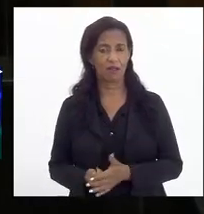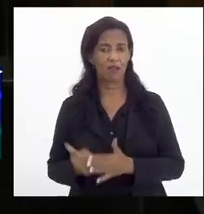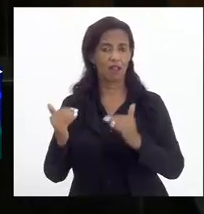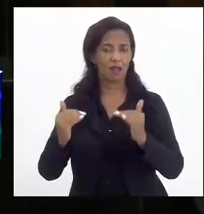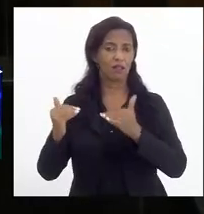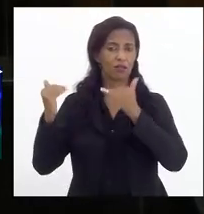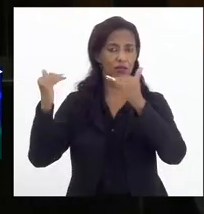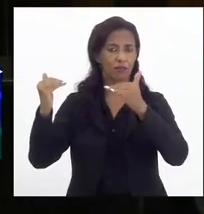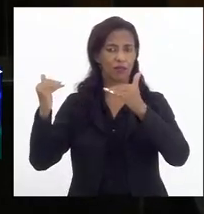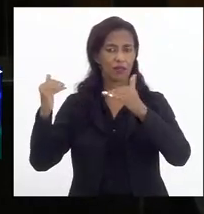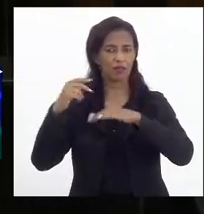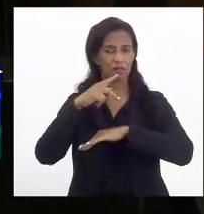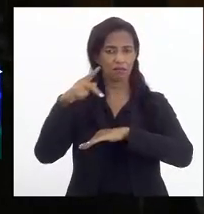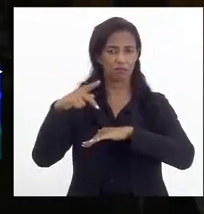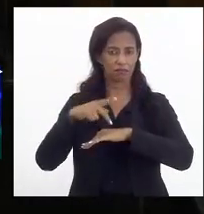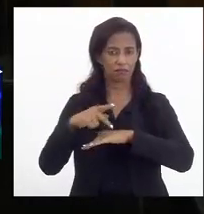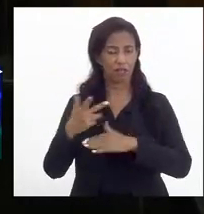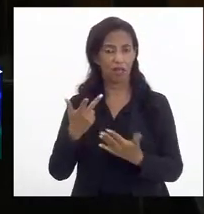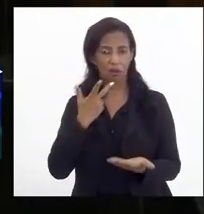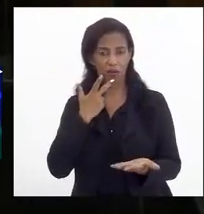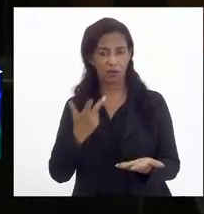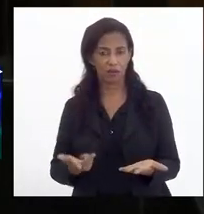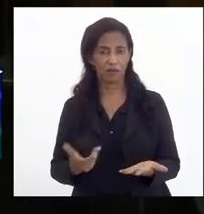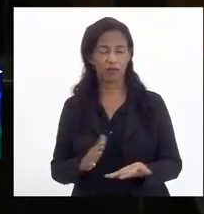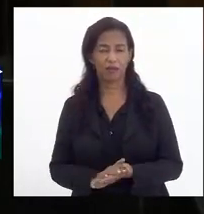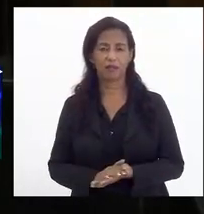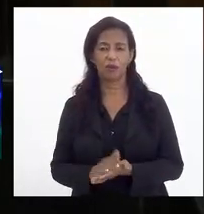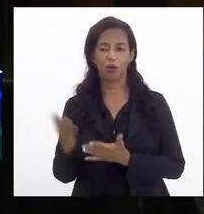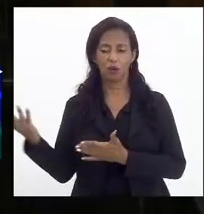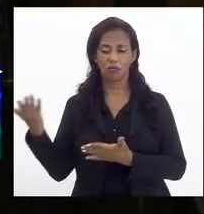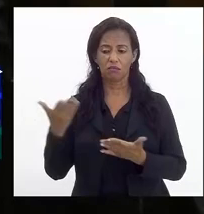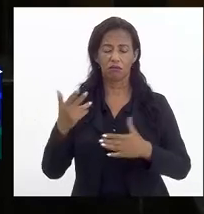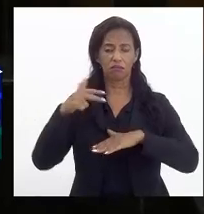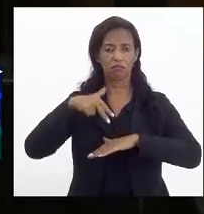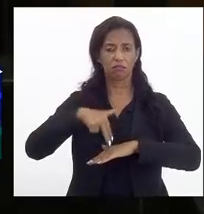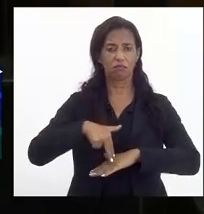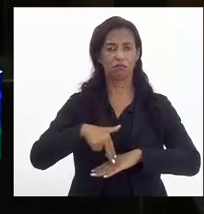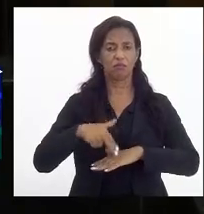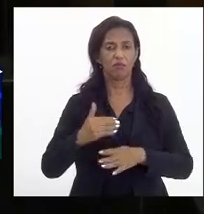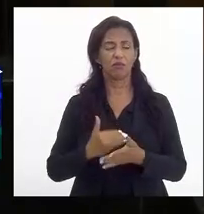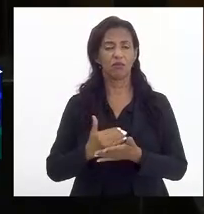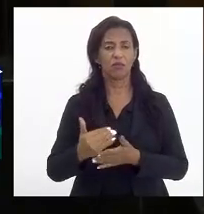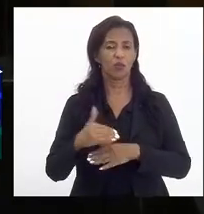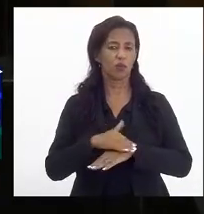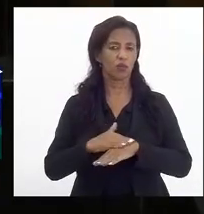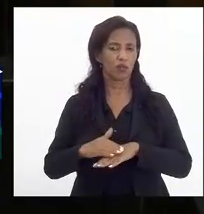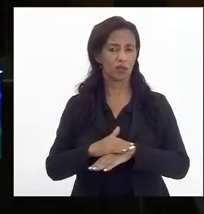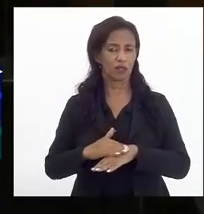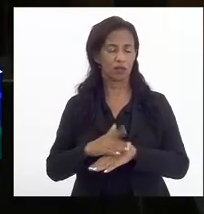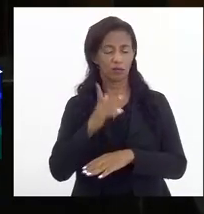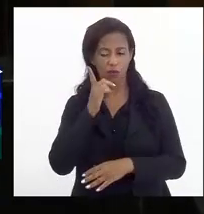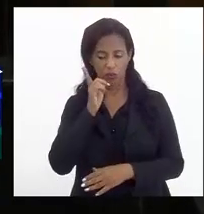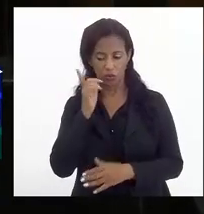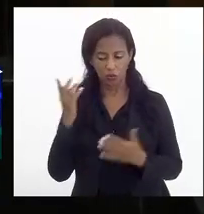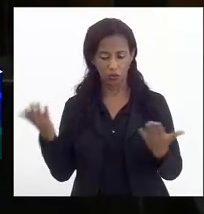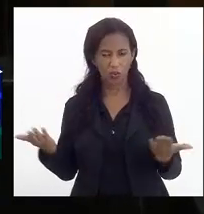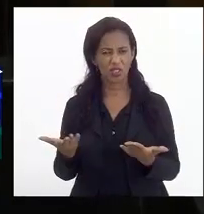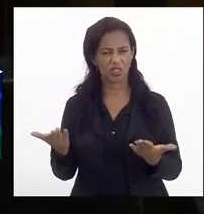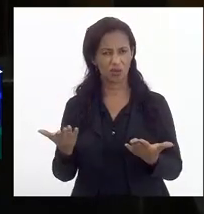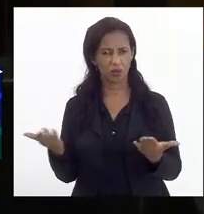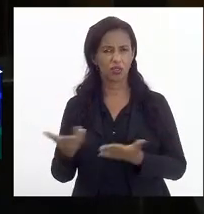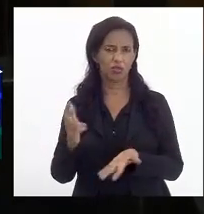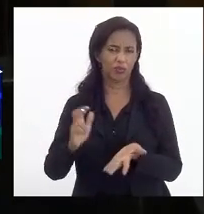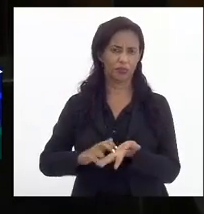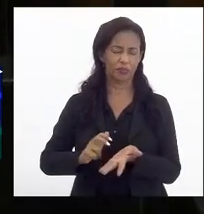soberania nacional que diz que se trata quando você ser essa ver a Tribuna e conversávamos sobre isso ontem hoje de manhã na verdade